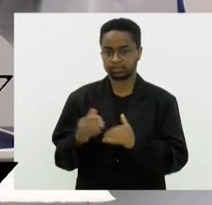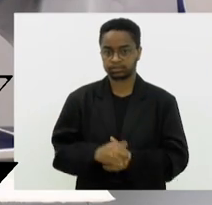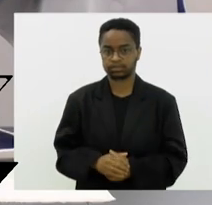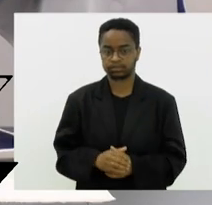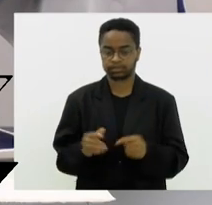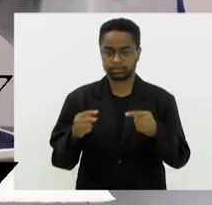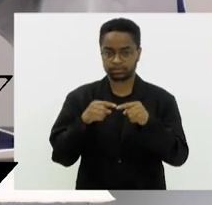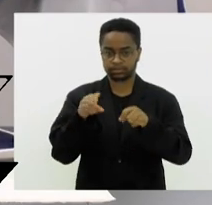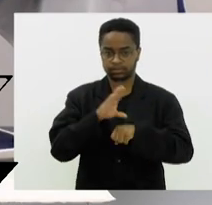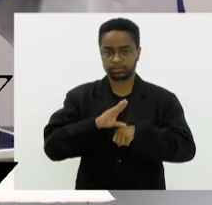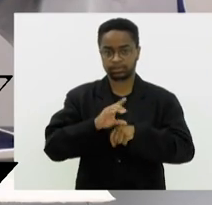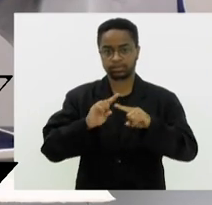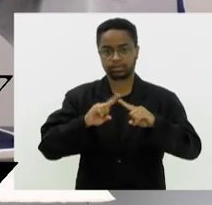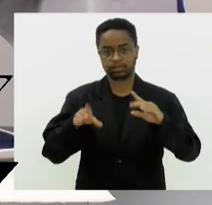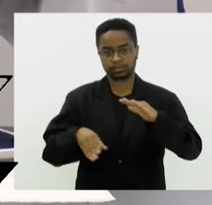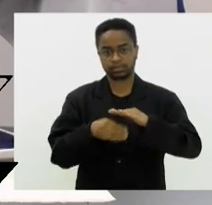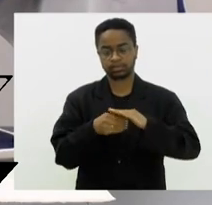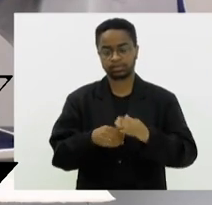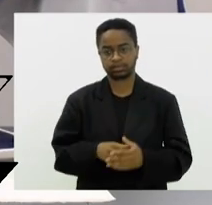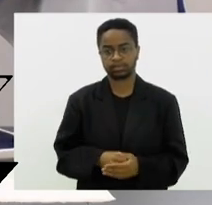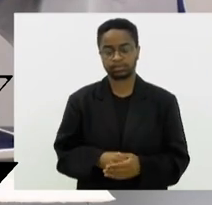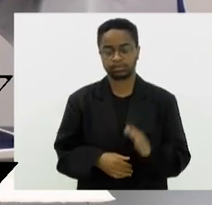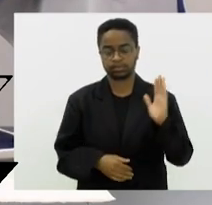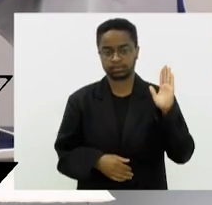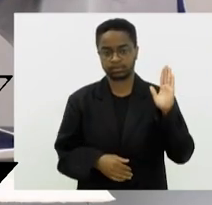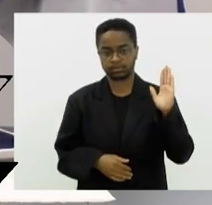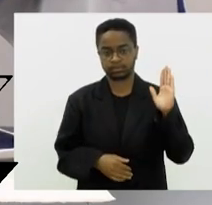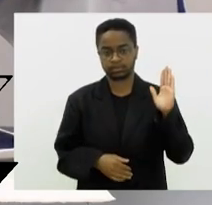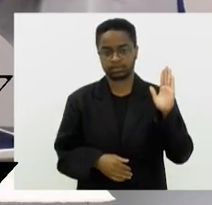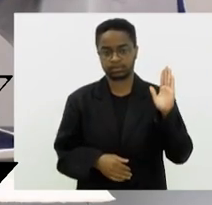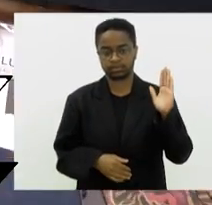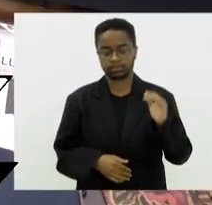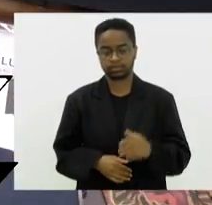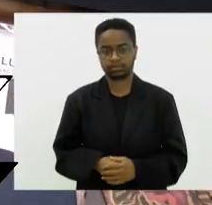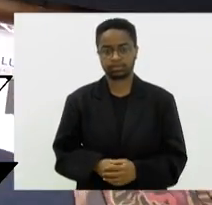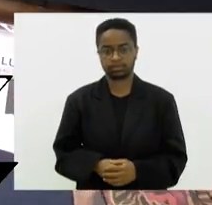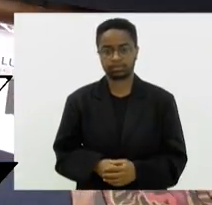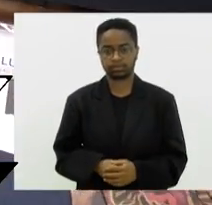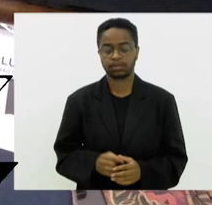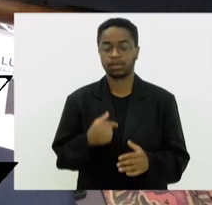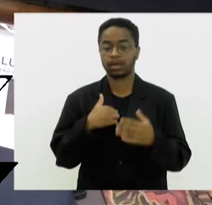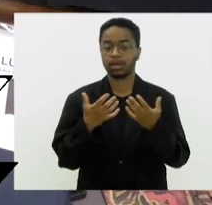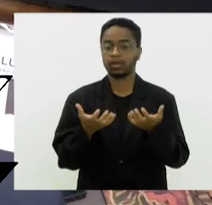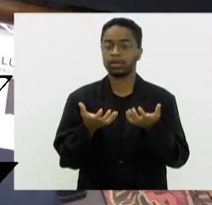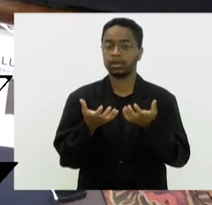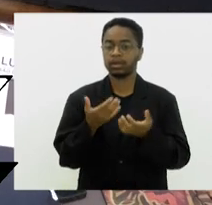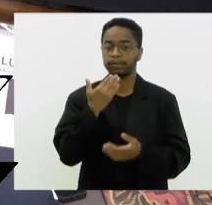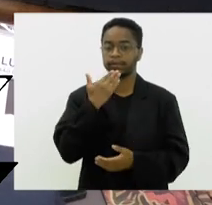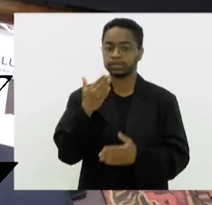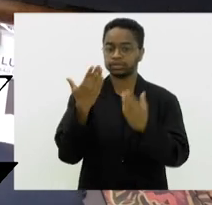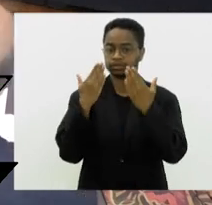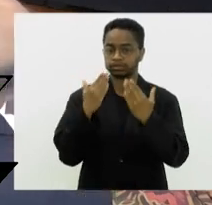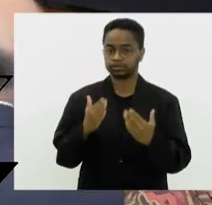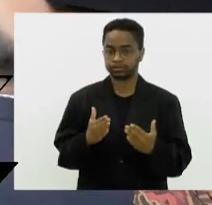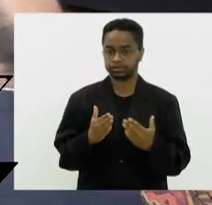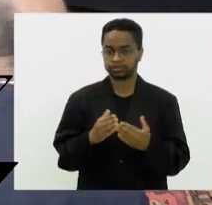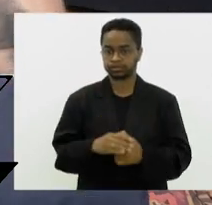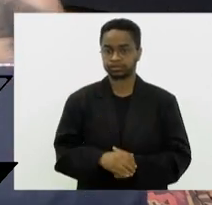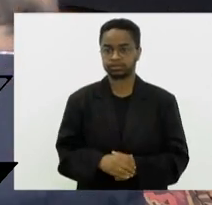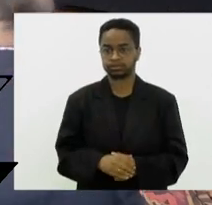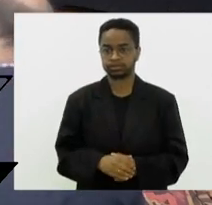Pela constitucionalidade com emendas. Presidente. Em discussão, deputado Luiz Paulo. Eu queria pedir vista,